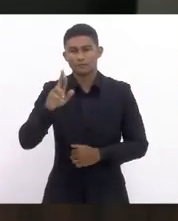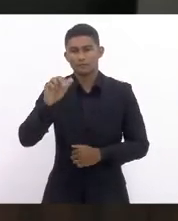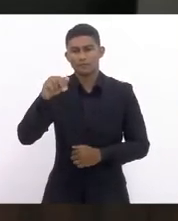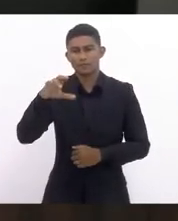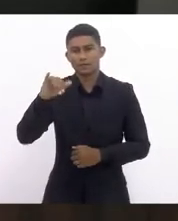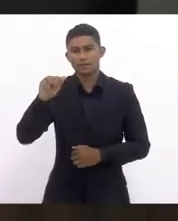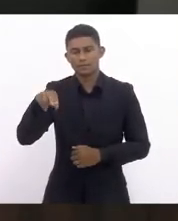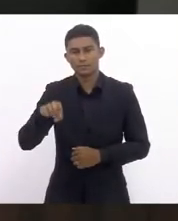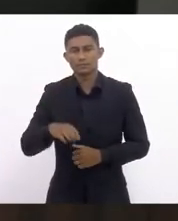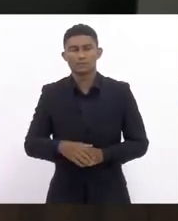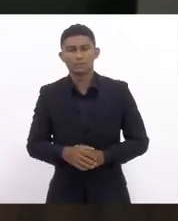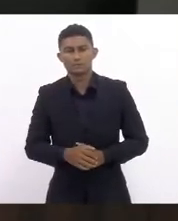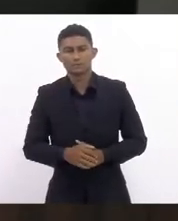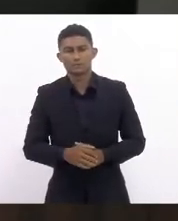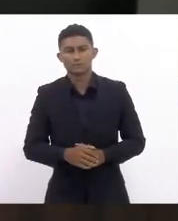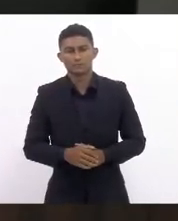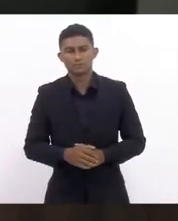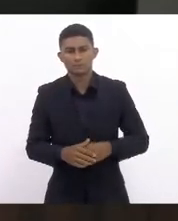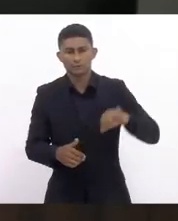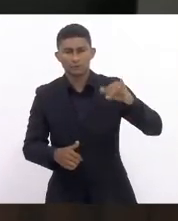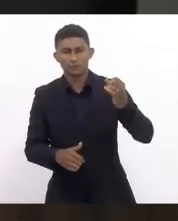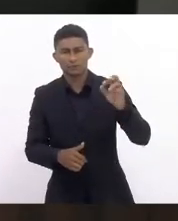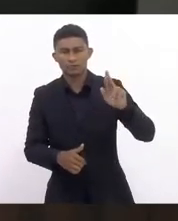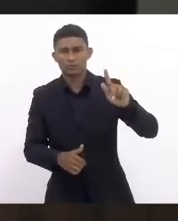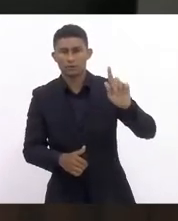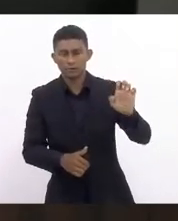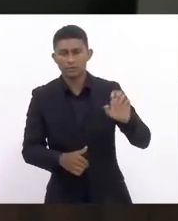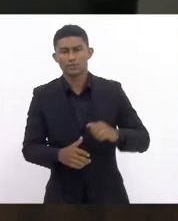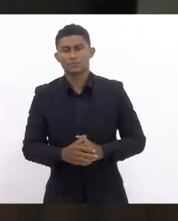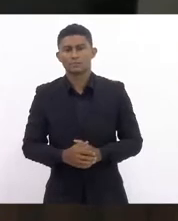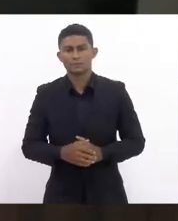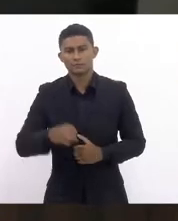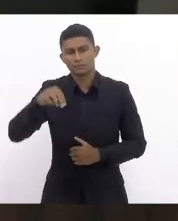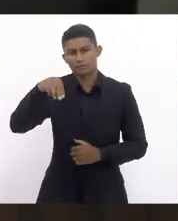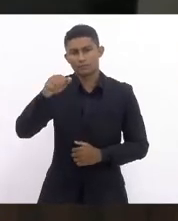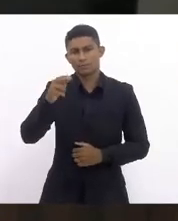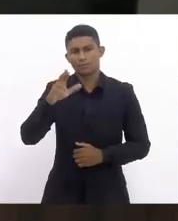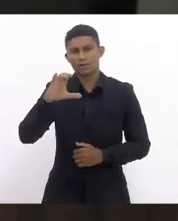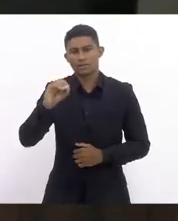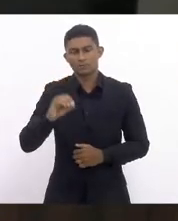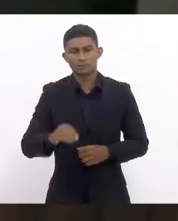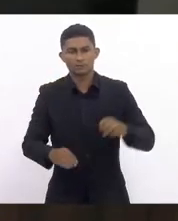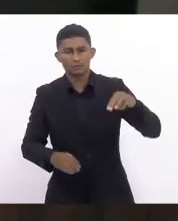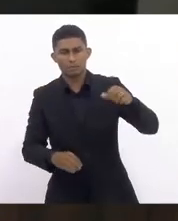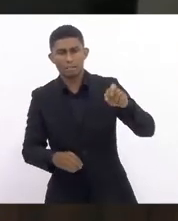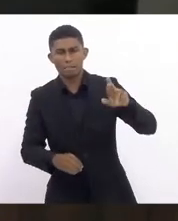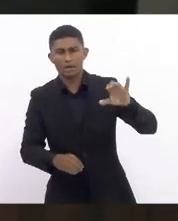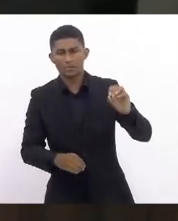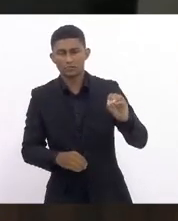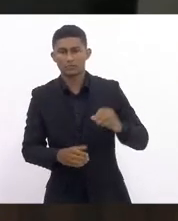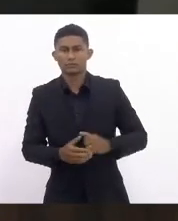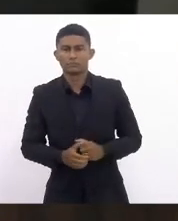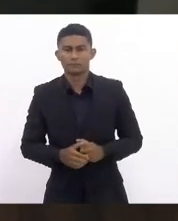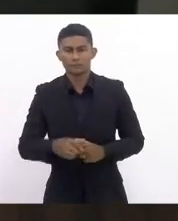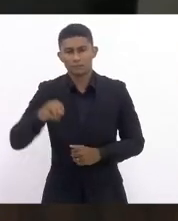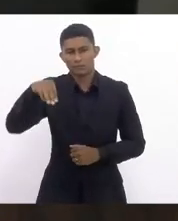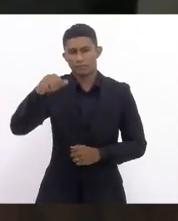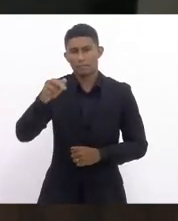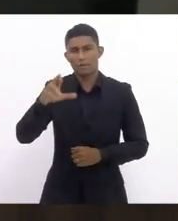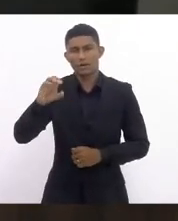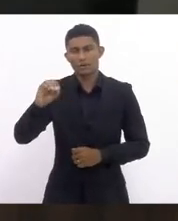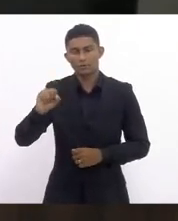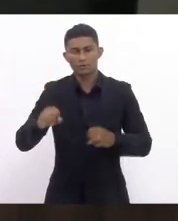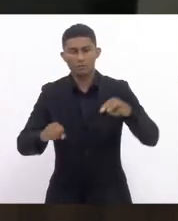Franciane Mota, deputado Jorge Felipe Neto, deputado Márcio Canela, deputado Márcio Galberto, deputado Marcos Abraão,